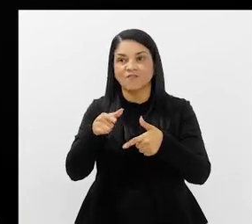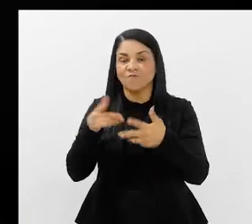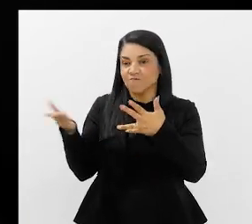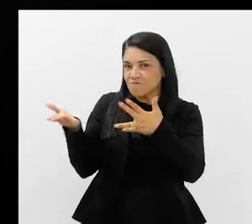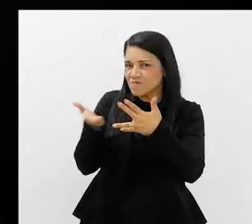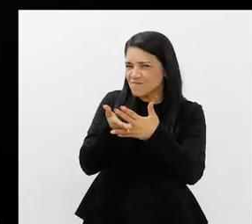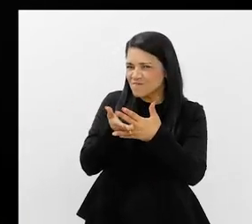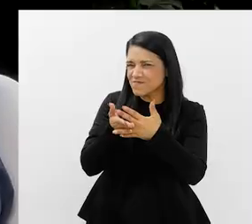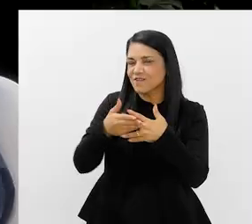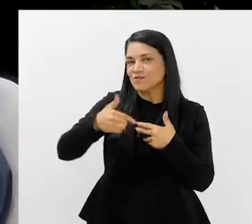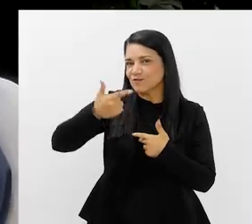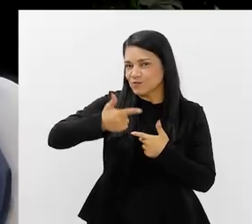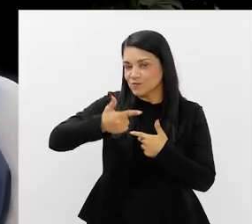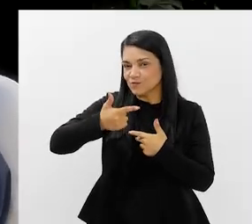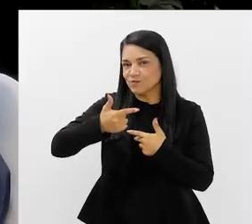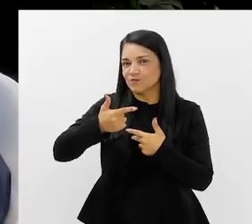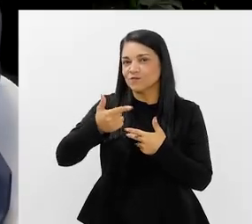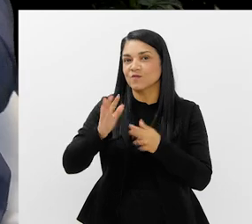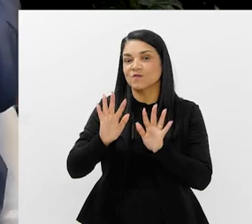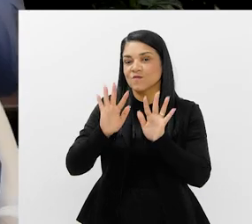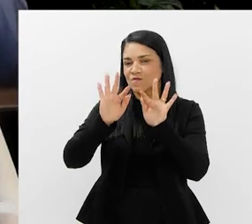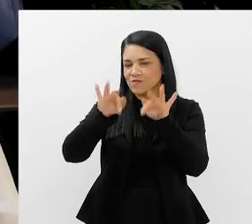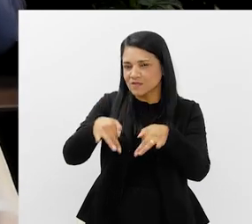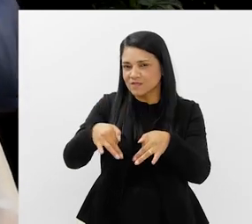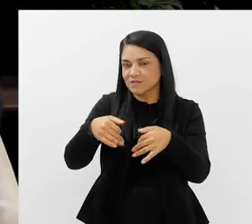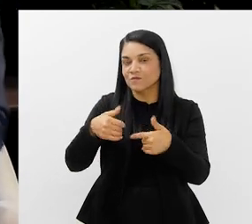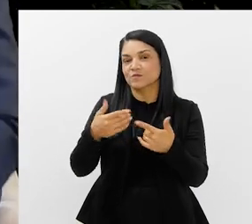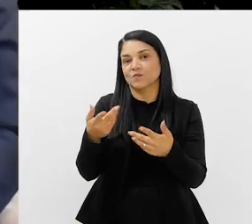de uma forma bastante firme. E nós vamos falar sobre isso no segundo